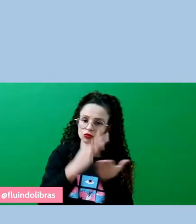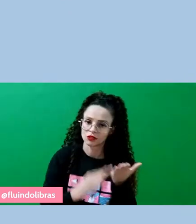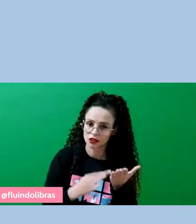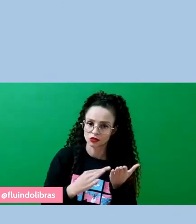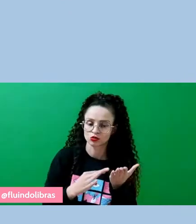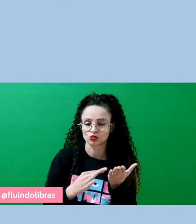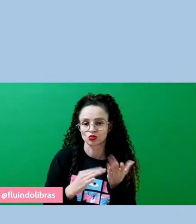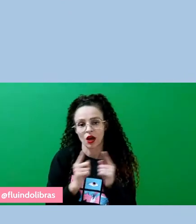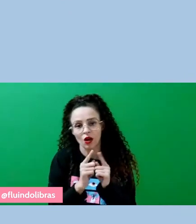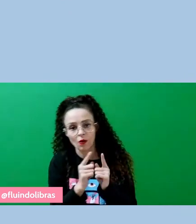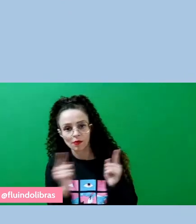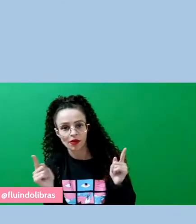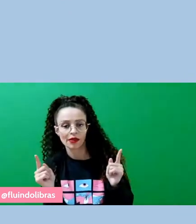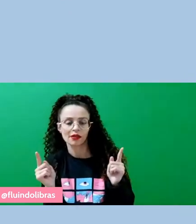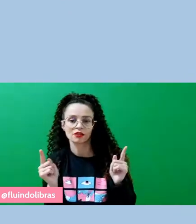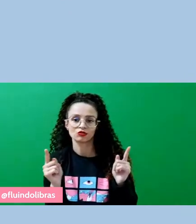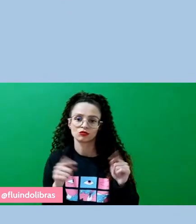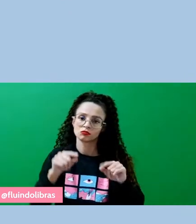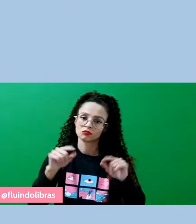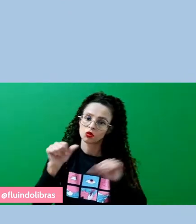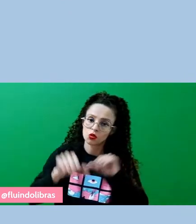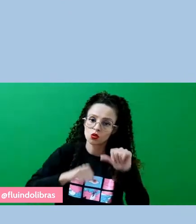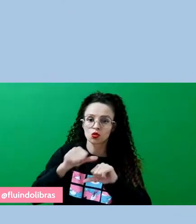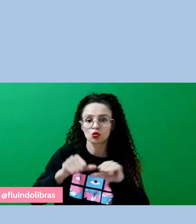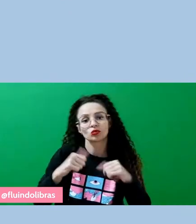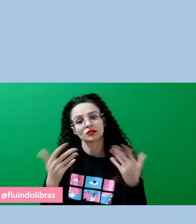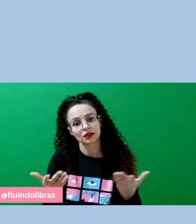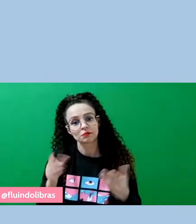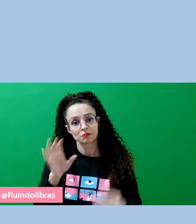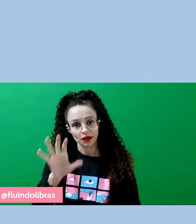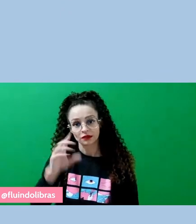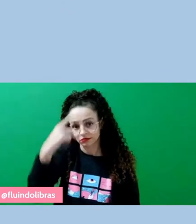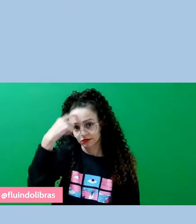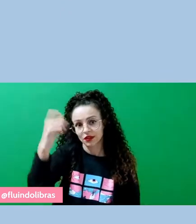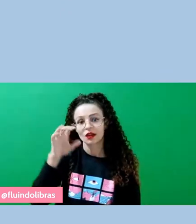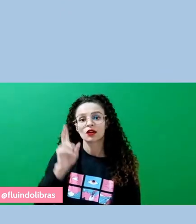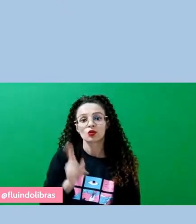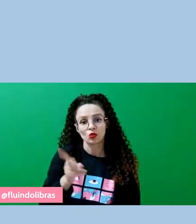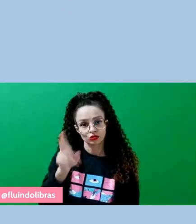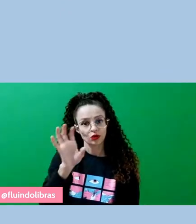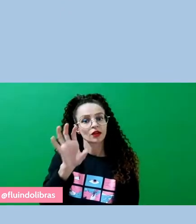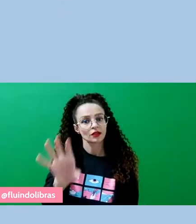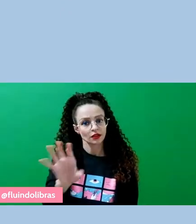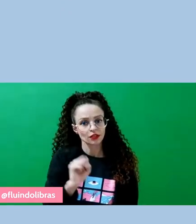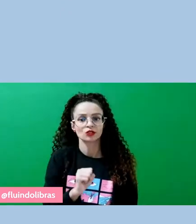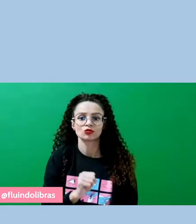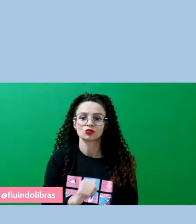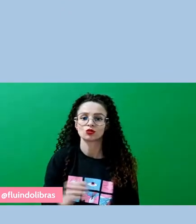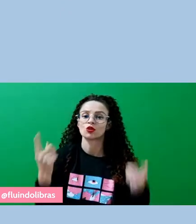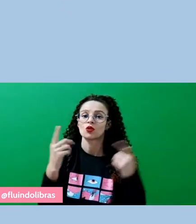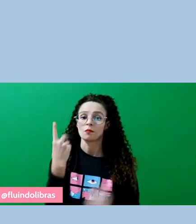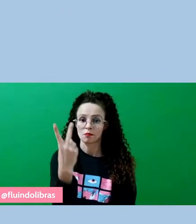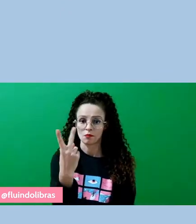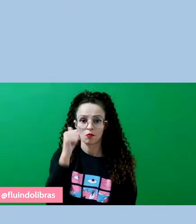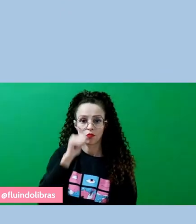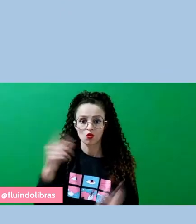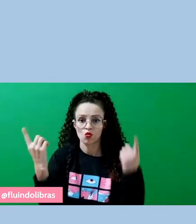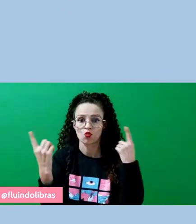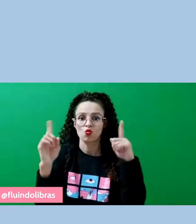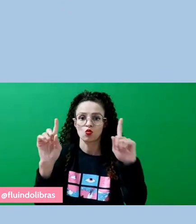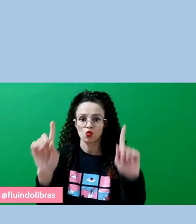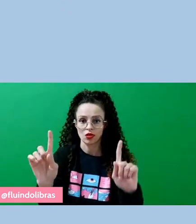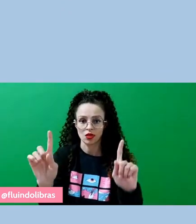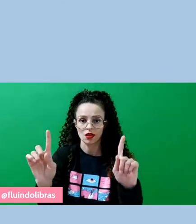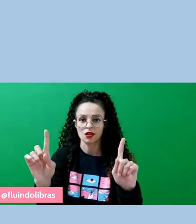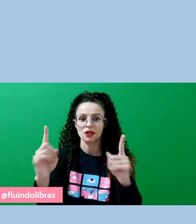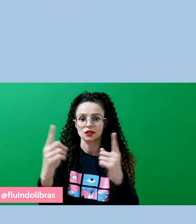logicamente os tempos talvez mudem no palco, mas a ideia é manter essa estrutura de espetáculo, ou seja, duas mulheres no call, que se encontram no palco